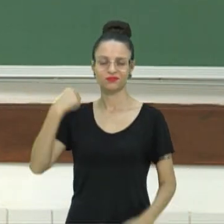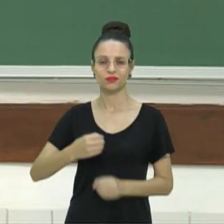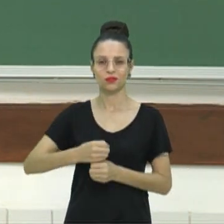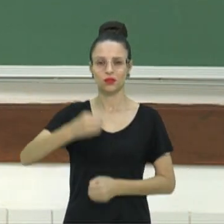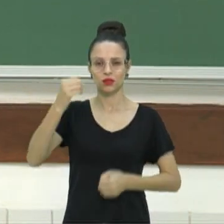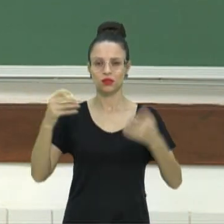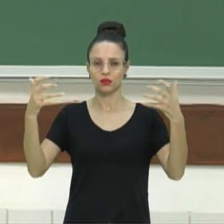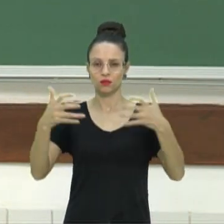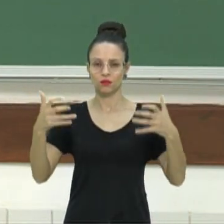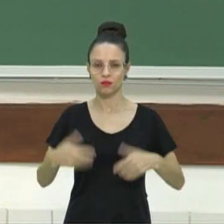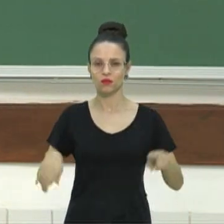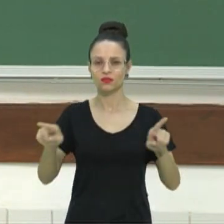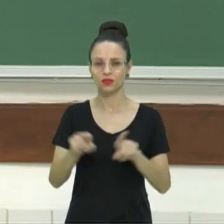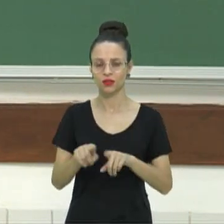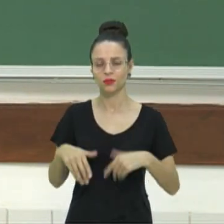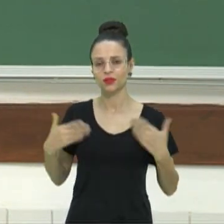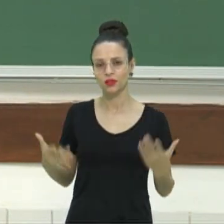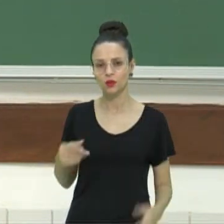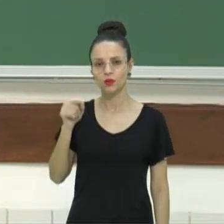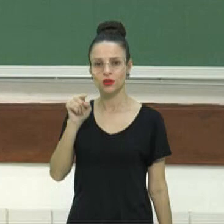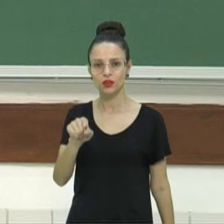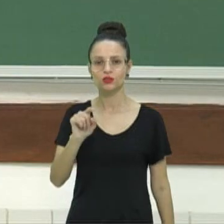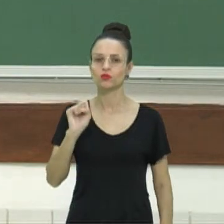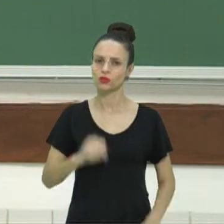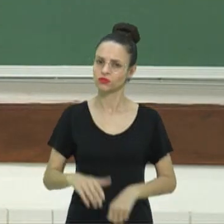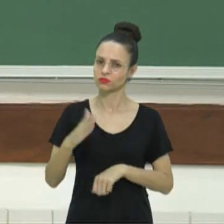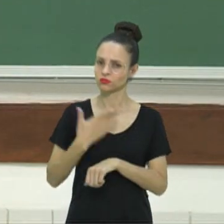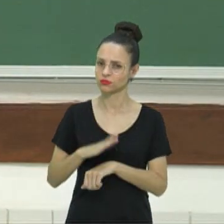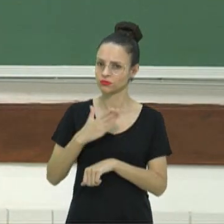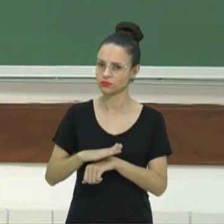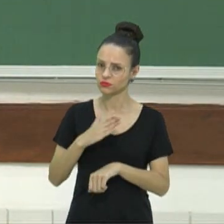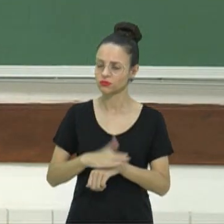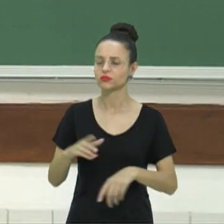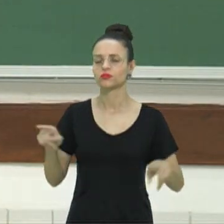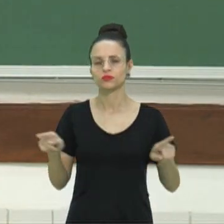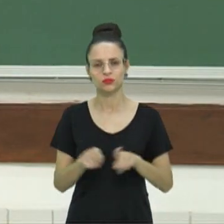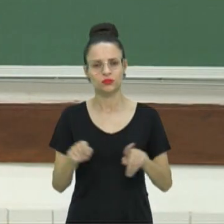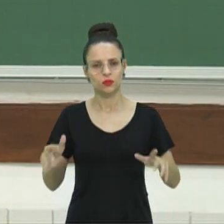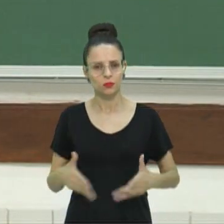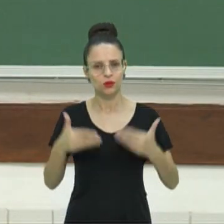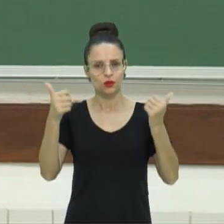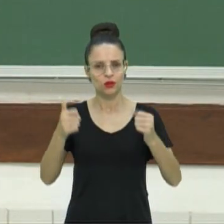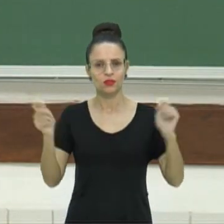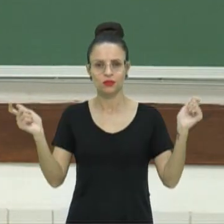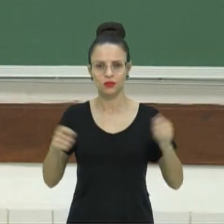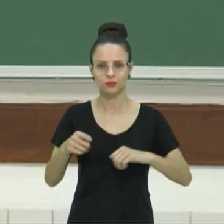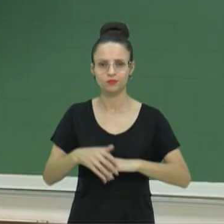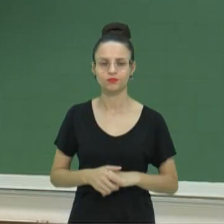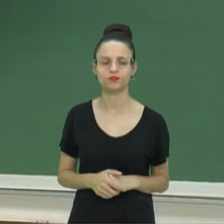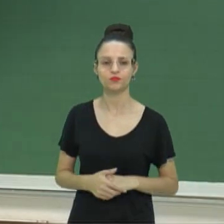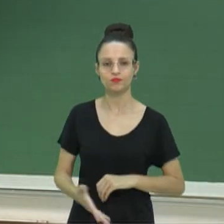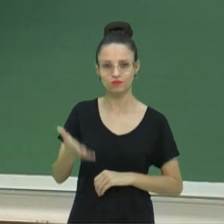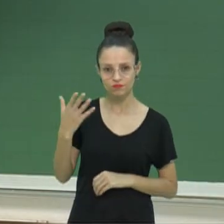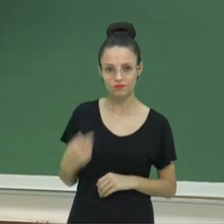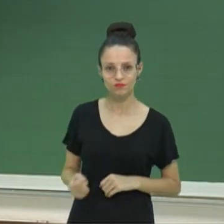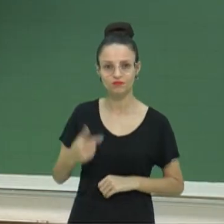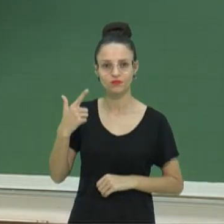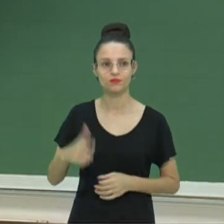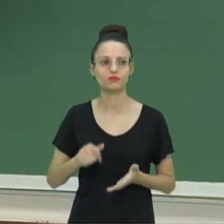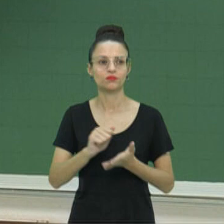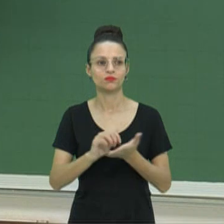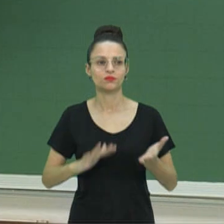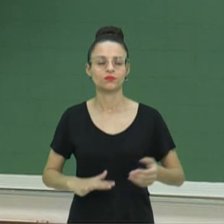essa situação, né? Então, mas tudo isso pode ser treinado, pode ser melhorado. Bora para mais uma atividade,